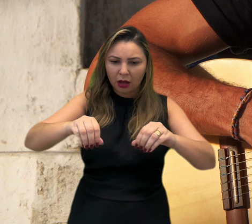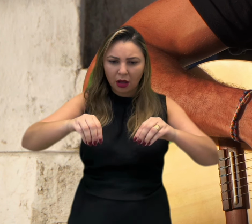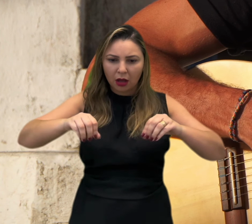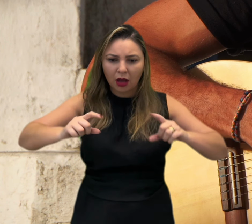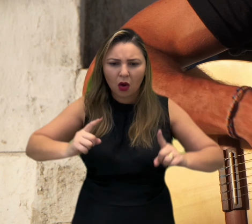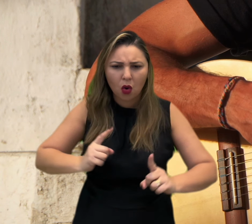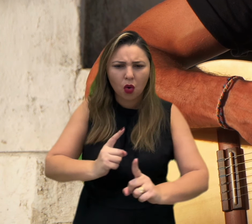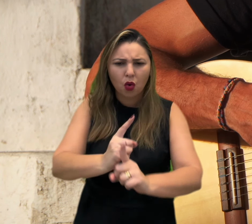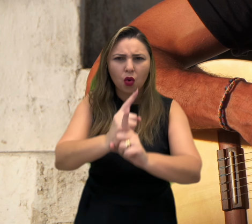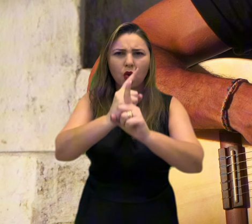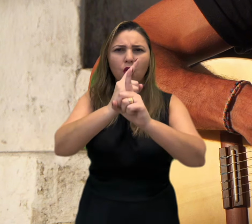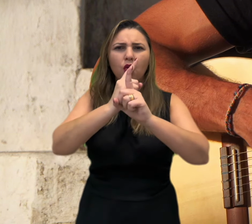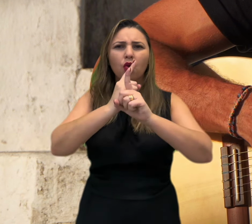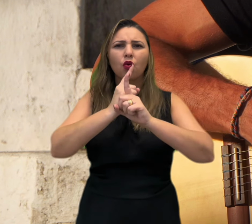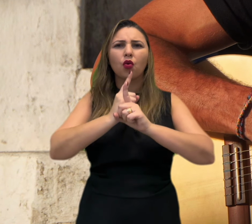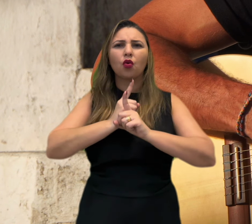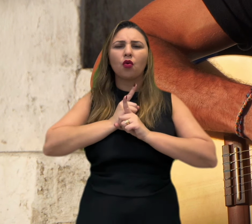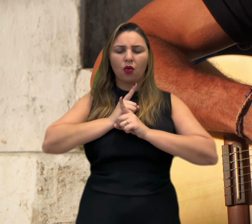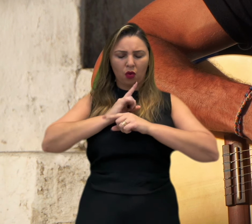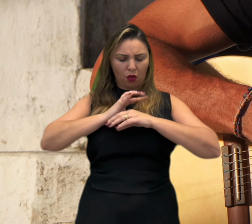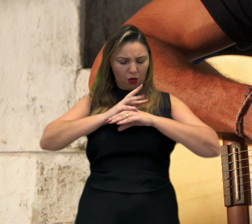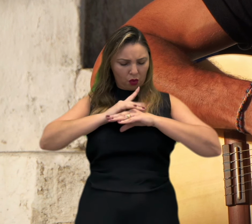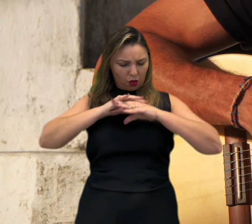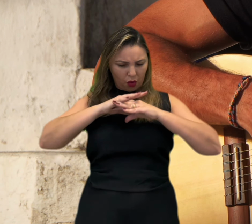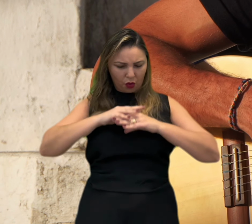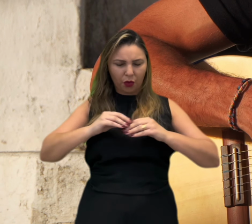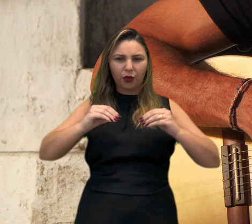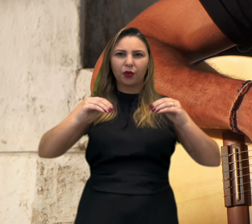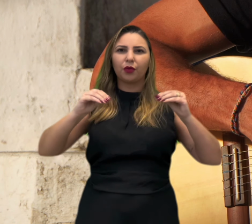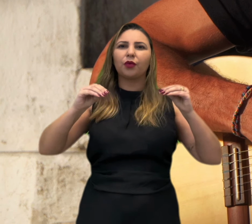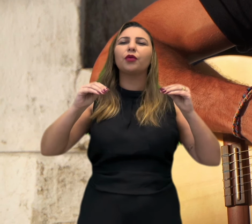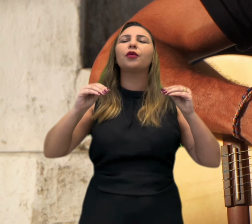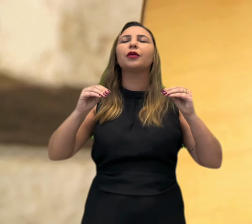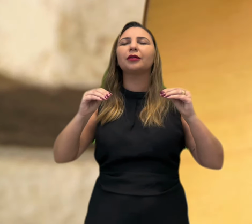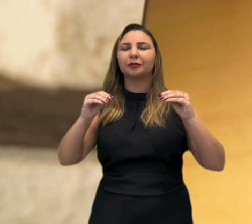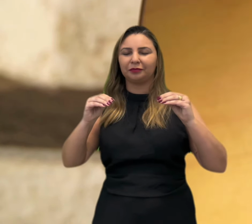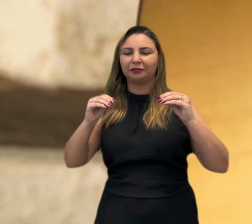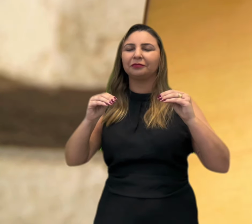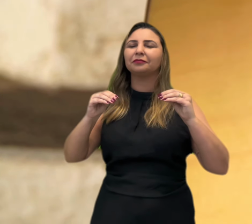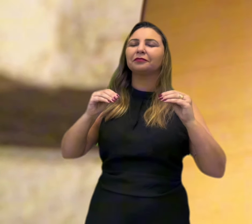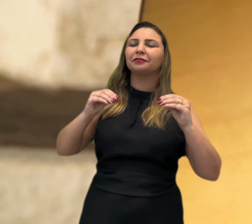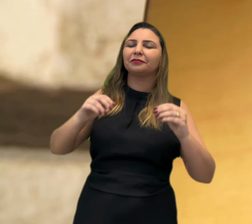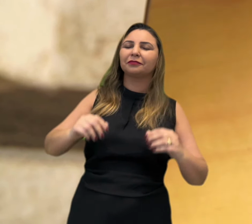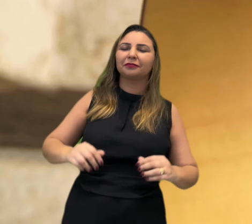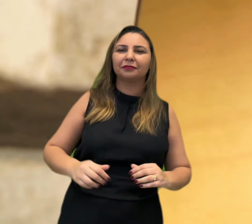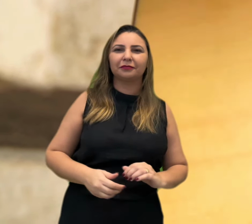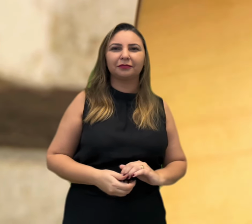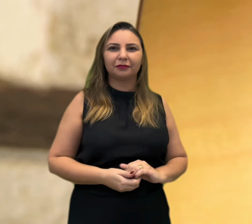Na areia me encontrei com a cura.